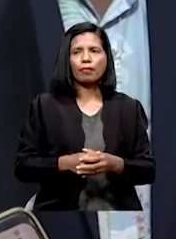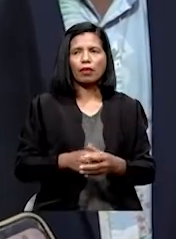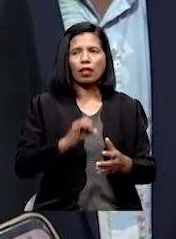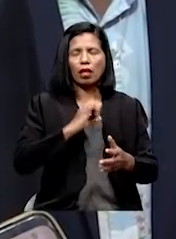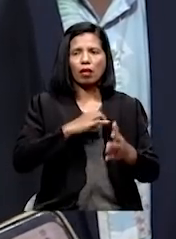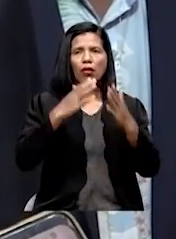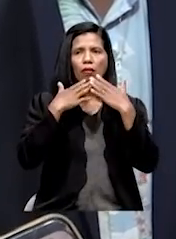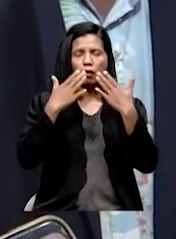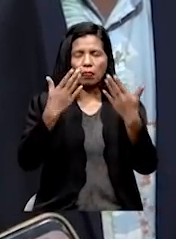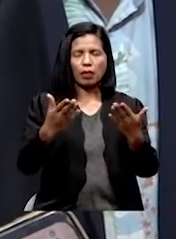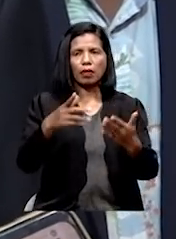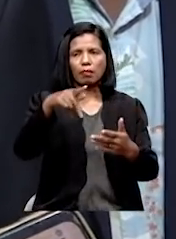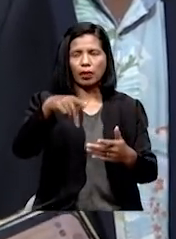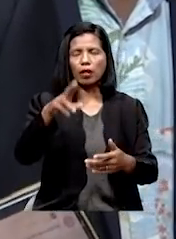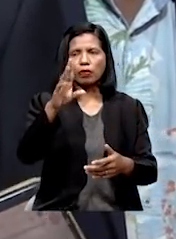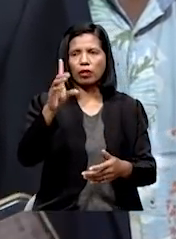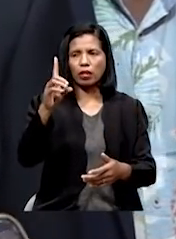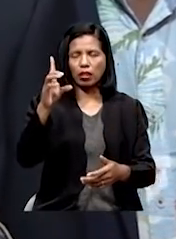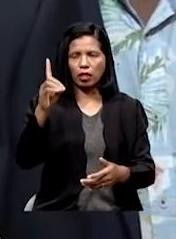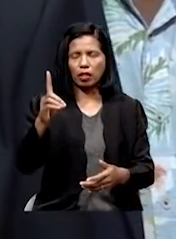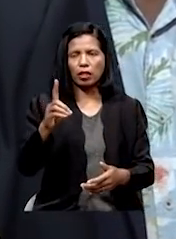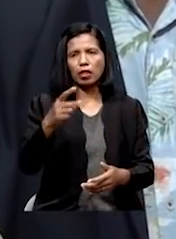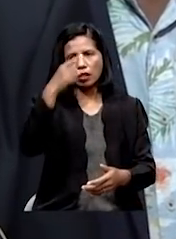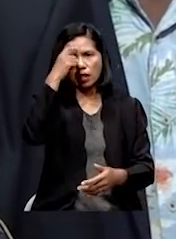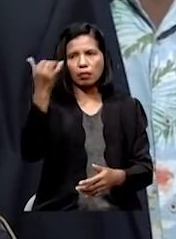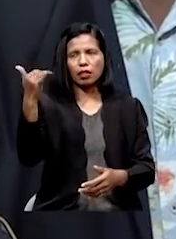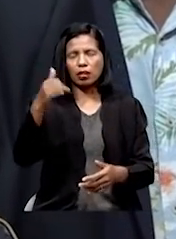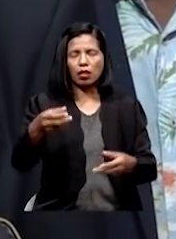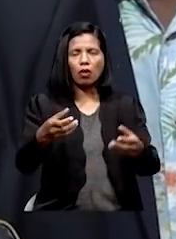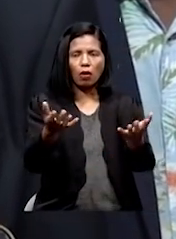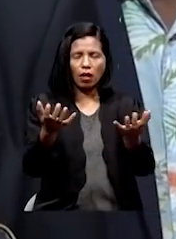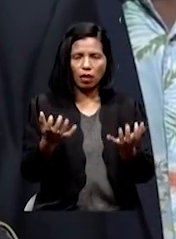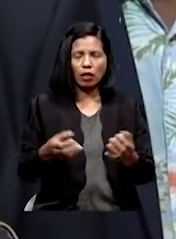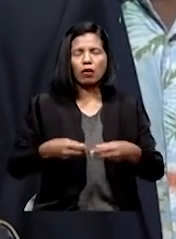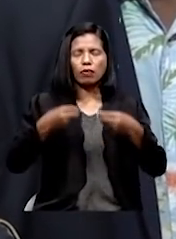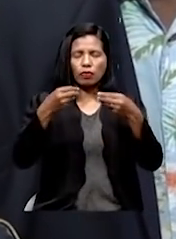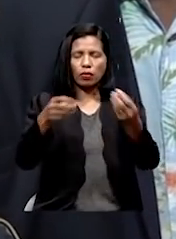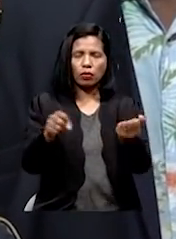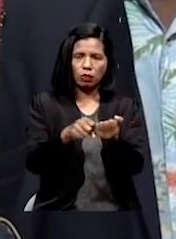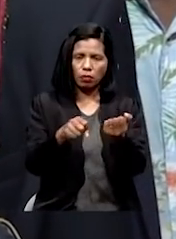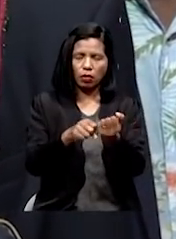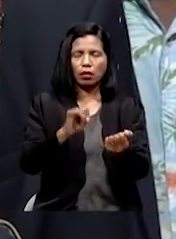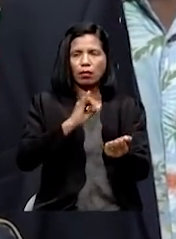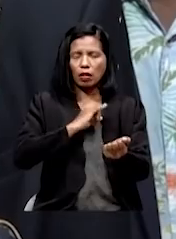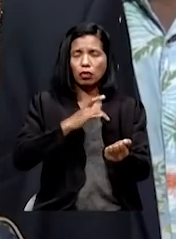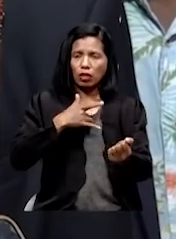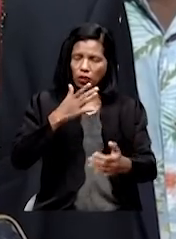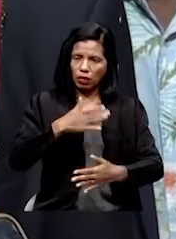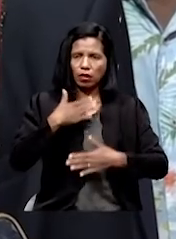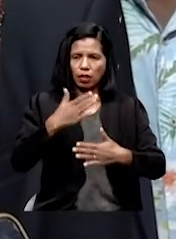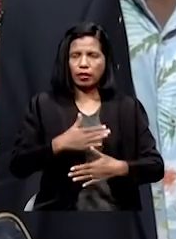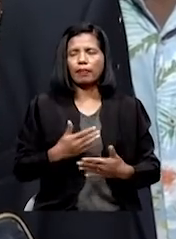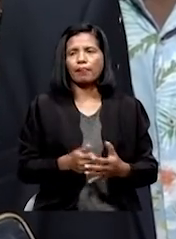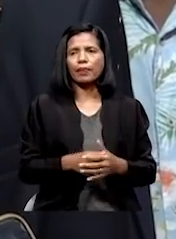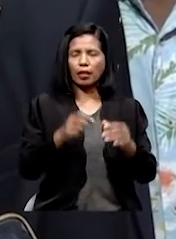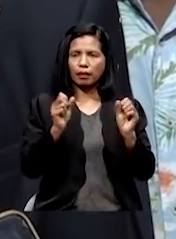ba PUDD tamba sira o coragem, abnegação e orgulho. Atu